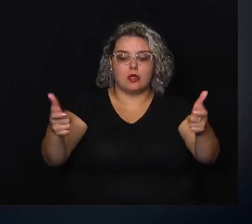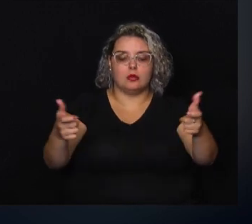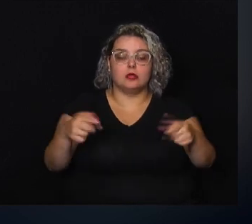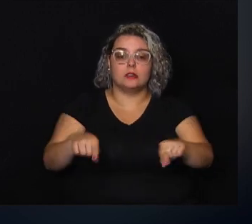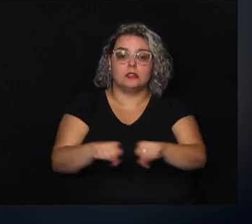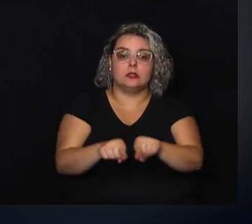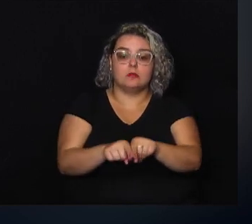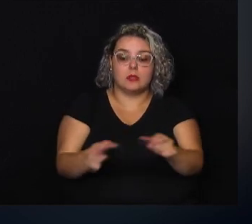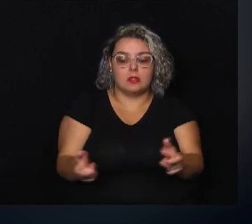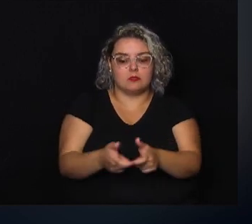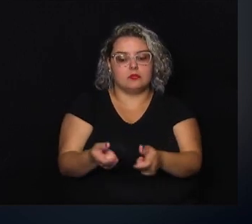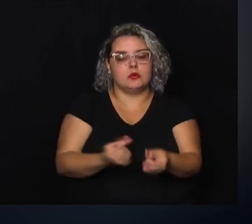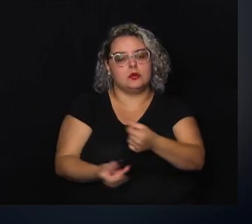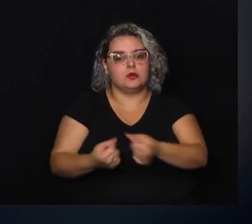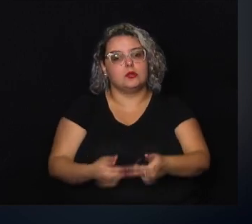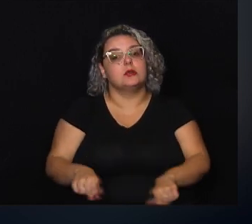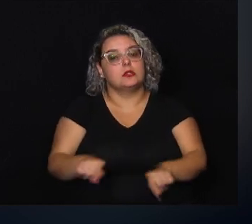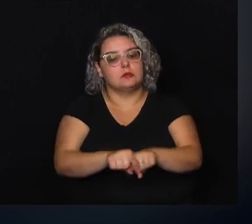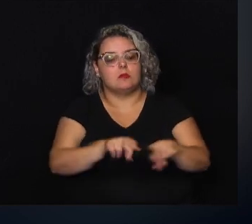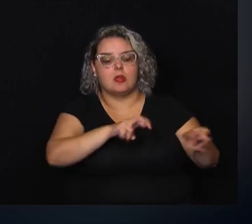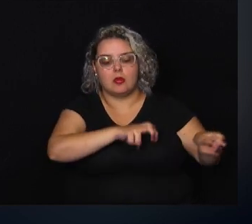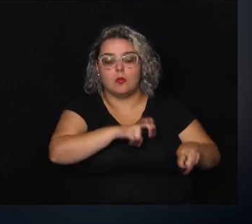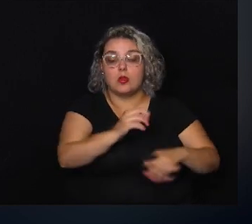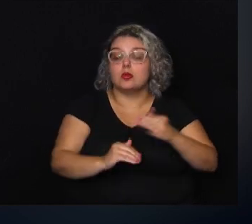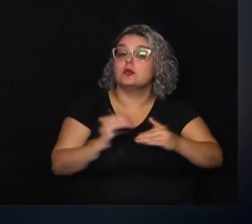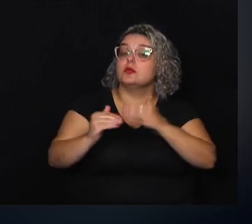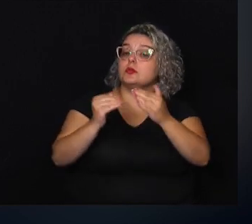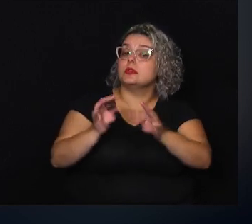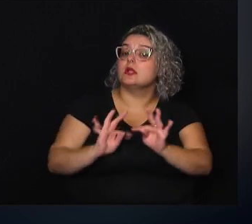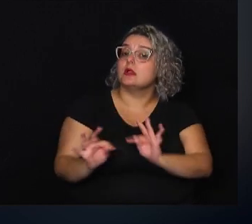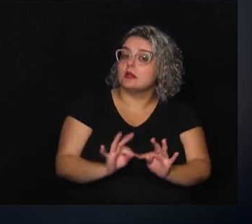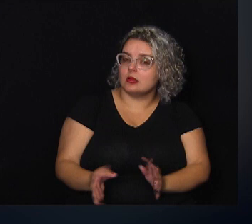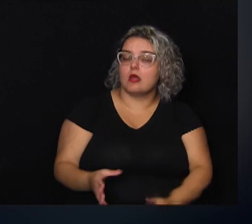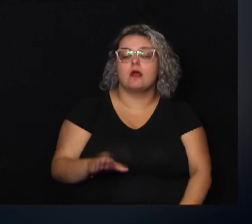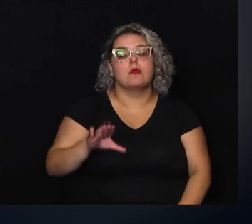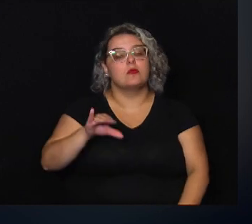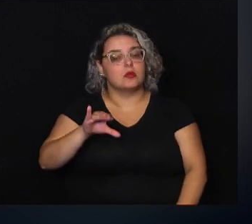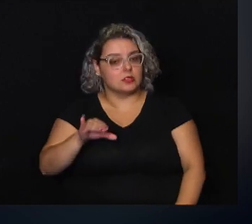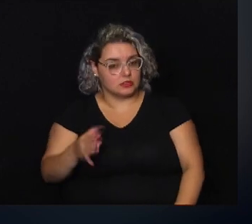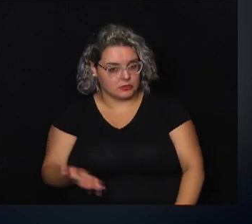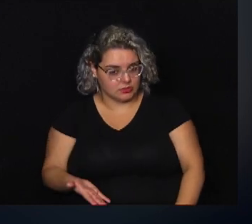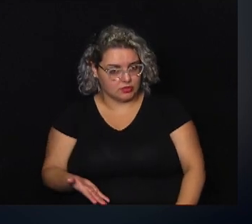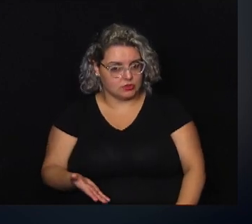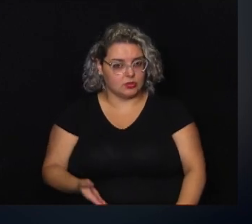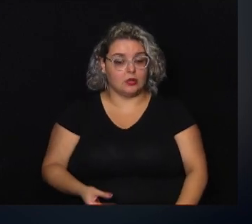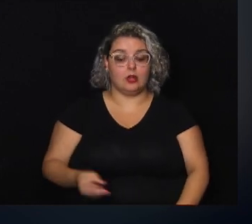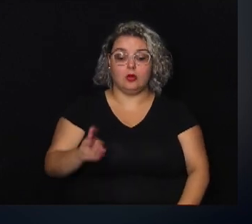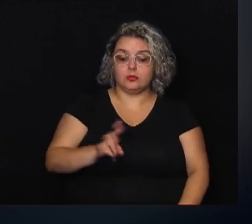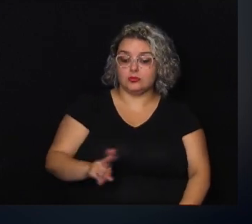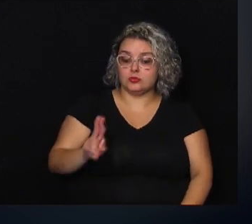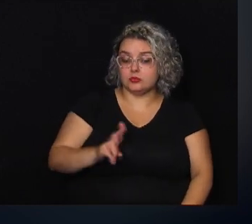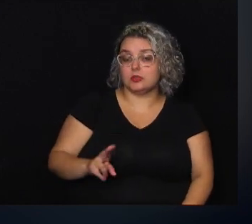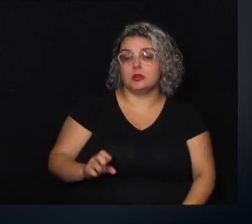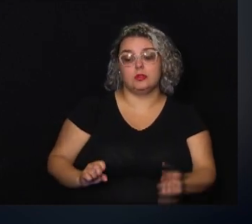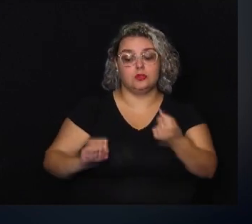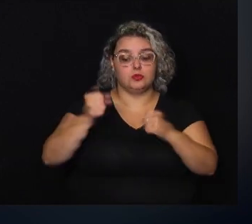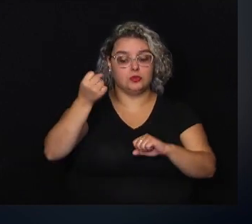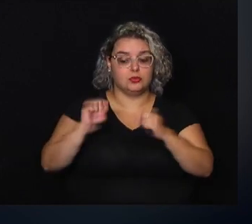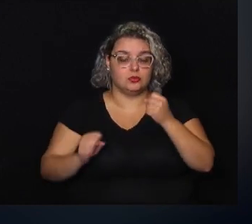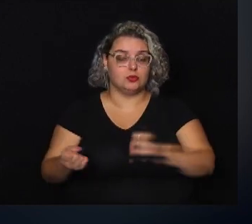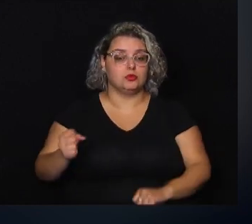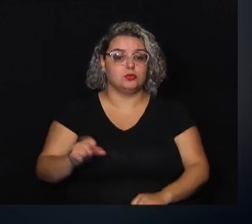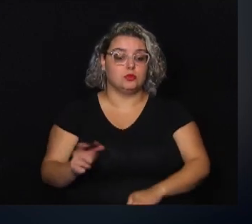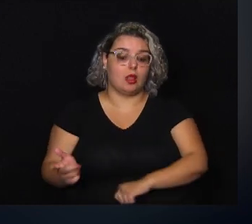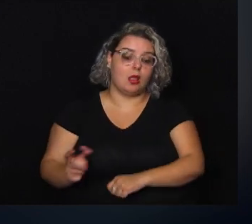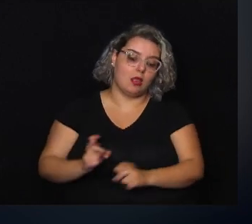microeconomia urbana e rural e o seu desenvolvimento técnico e científico aplicada à indústria e ao comércio de